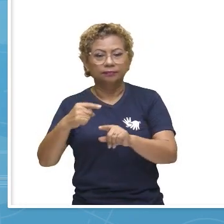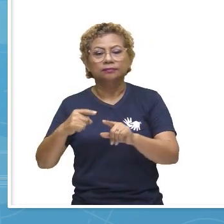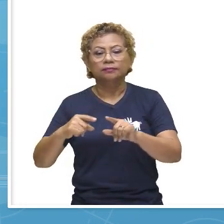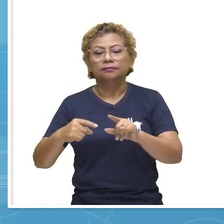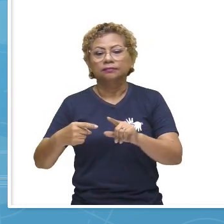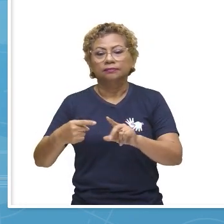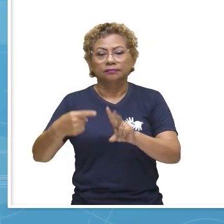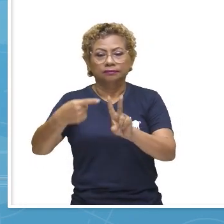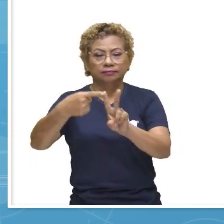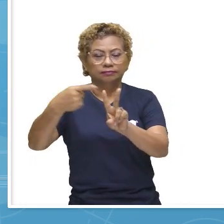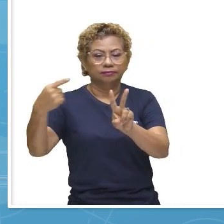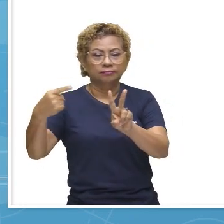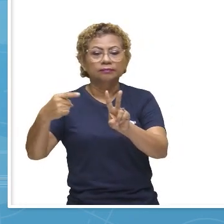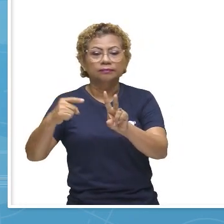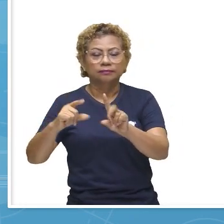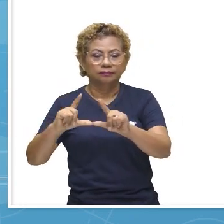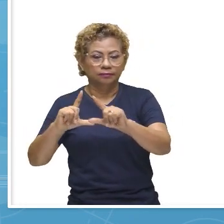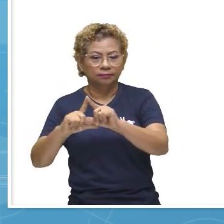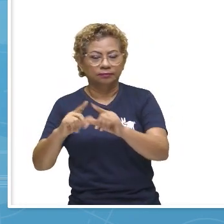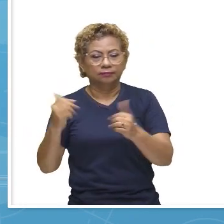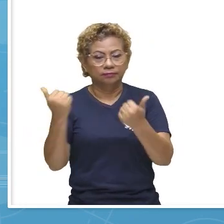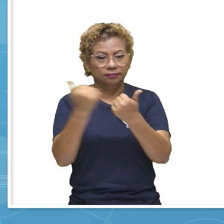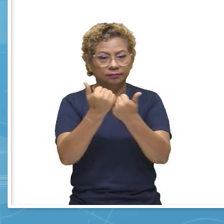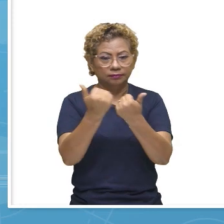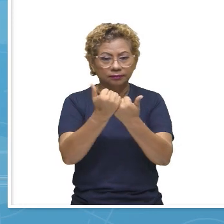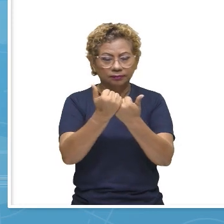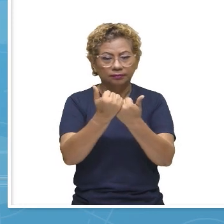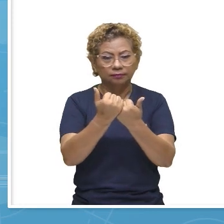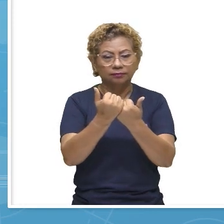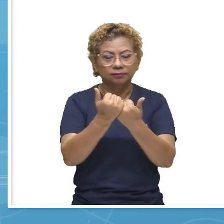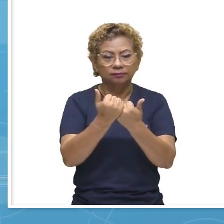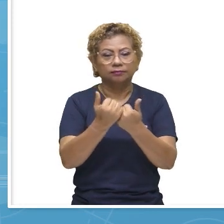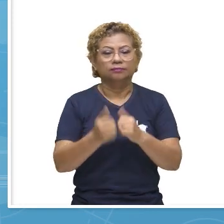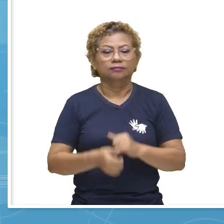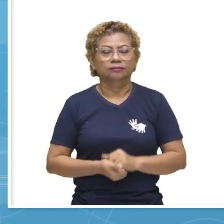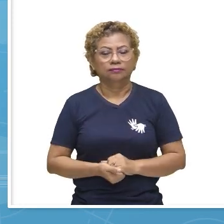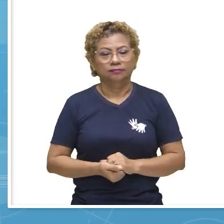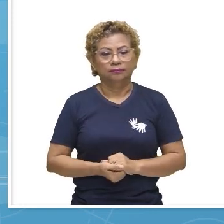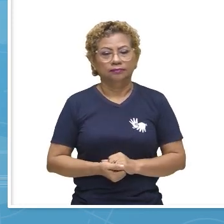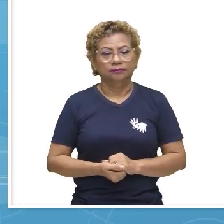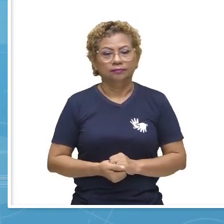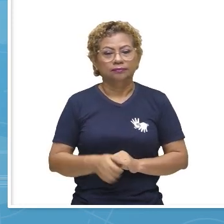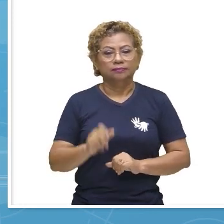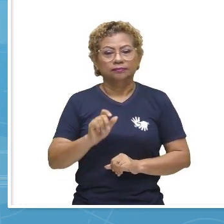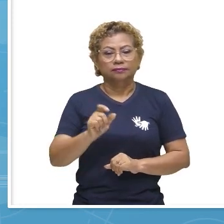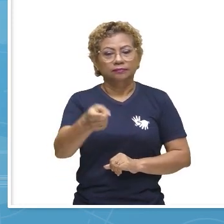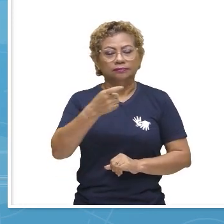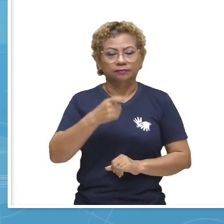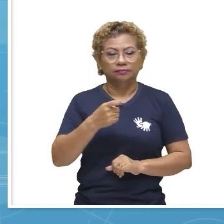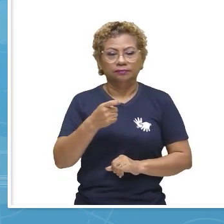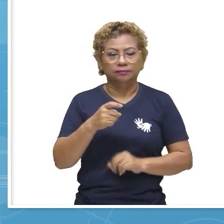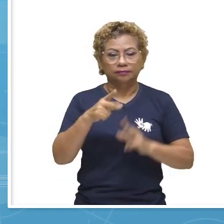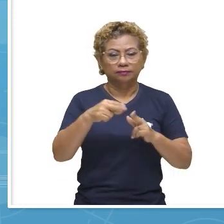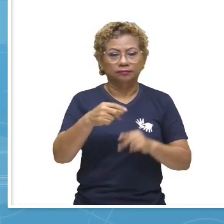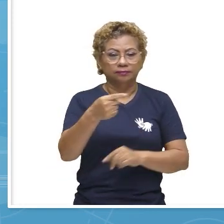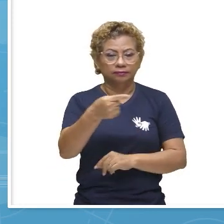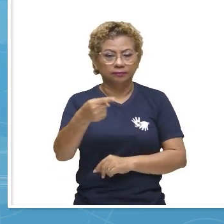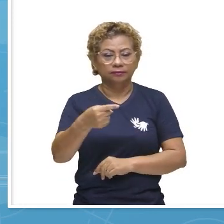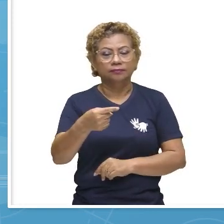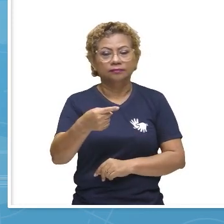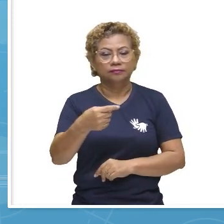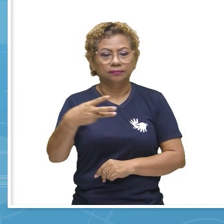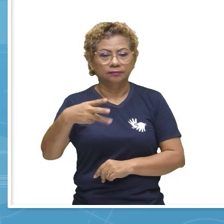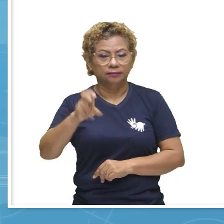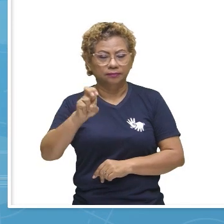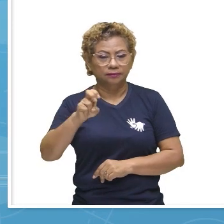a. Substituo todos os valores que eu tenho, vai ser menos 35, mais